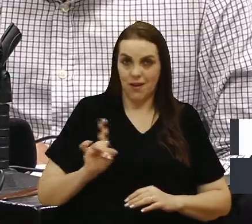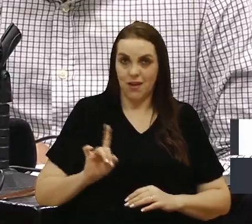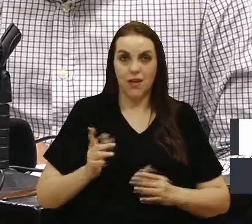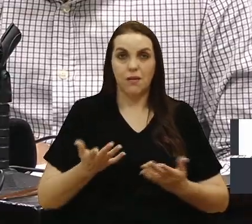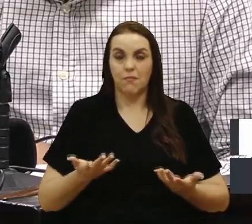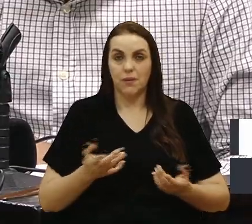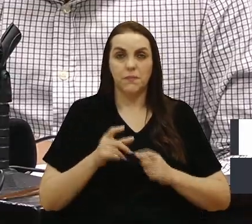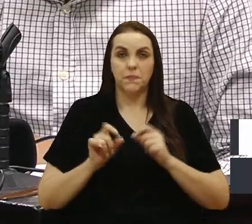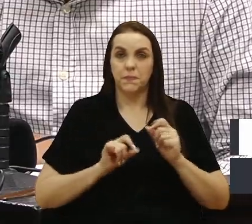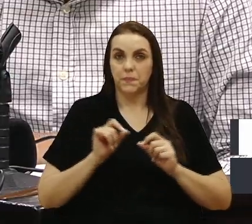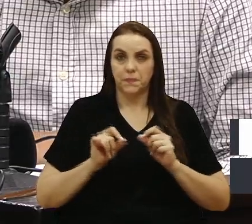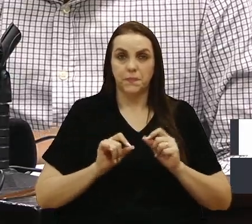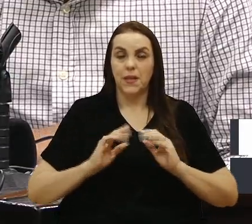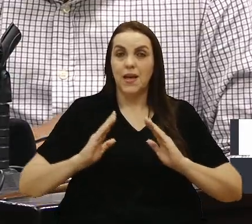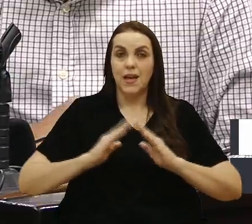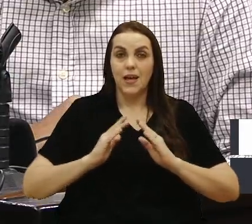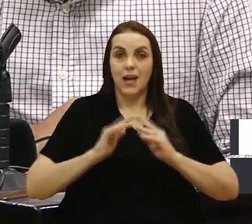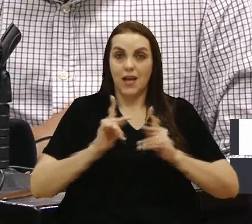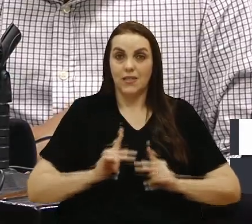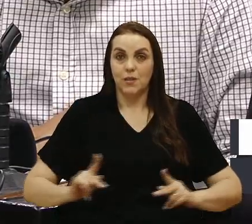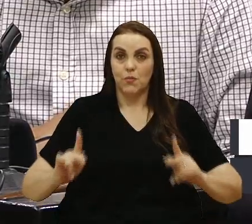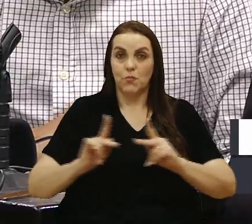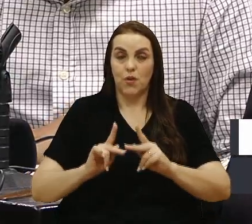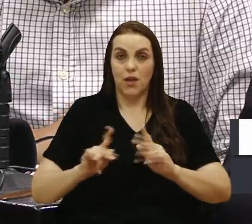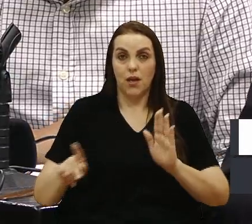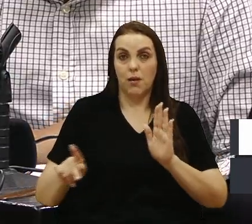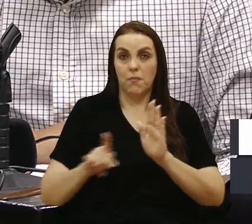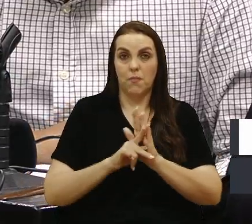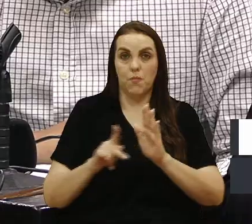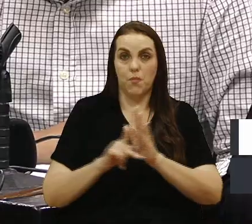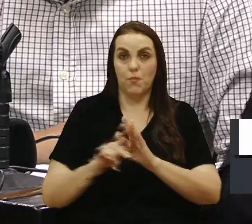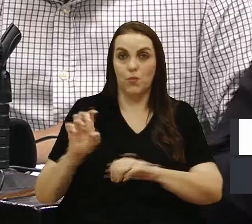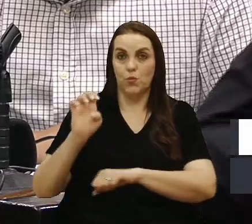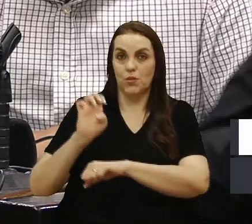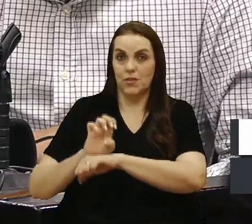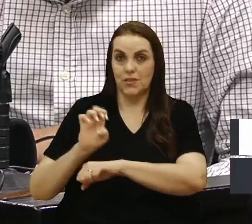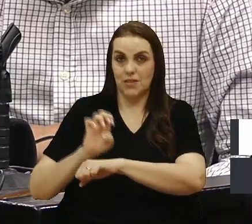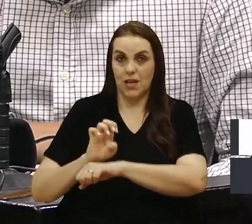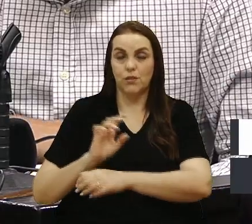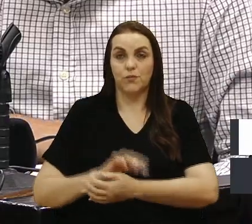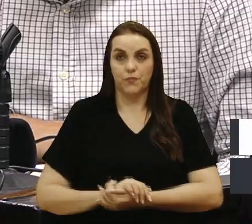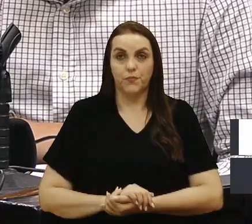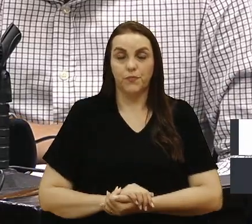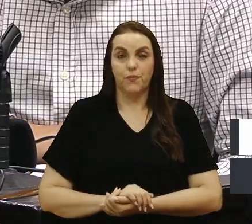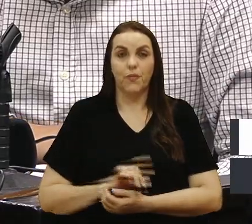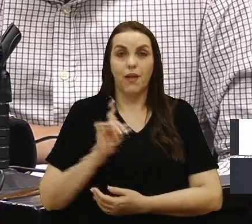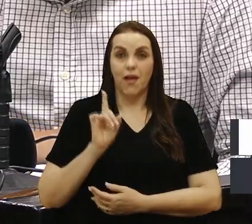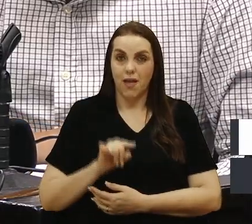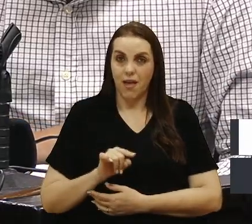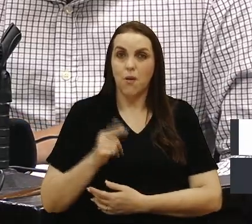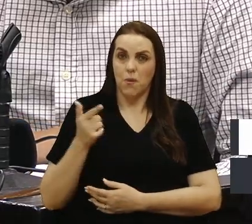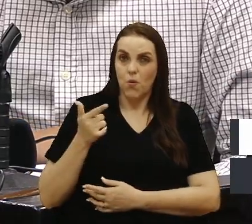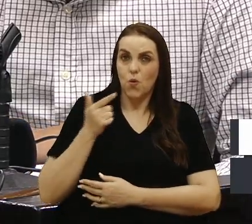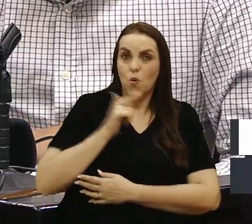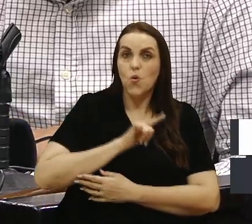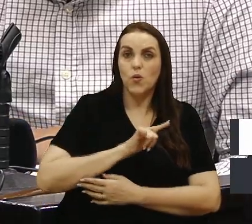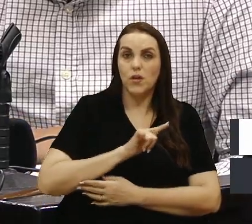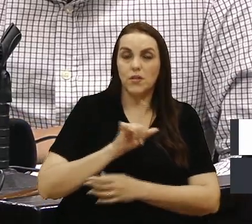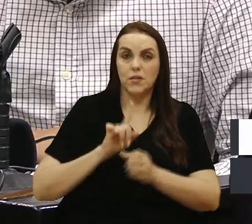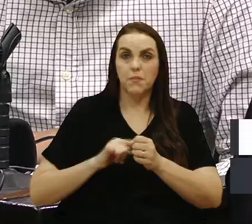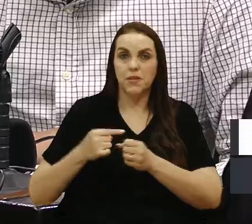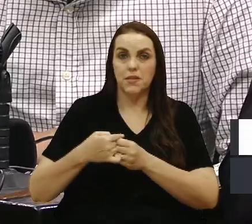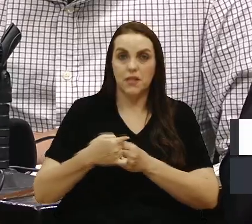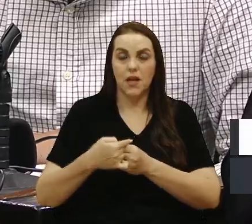sabe, essas casas populares é do Estado. É uma grande conquista para o nosso município